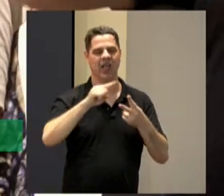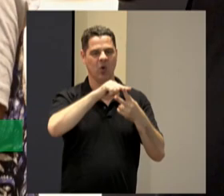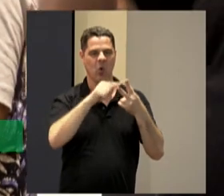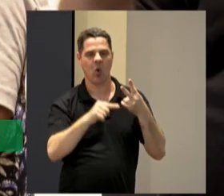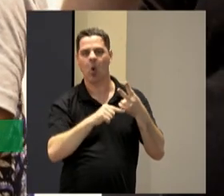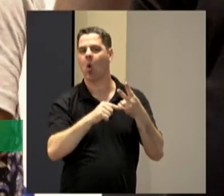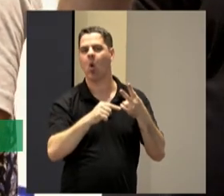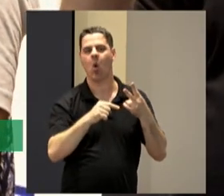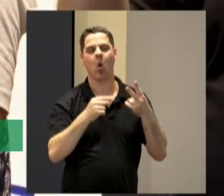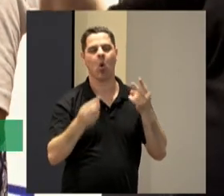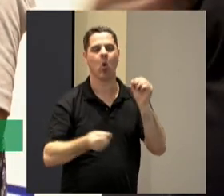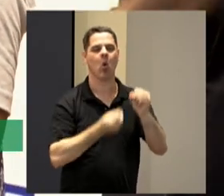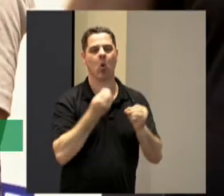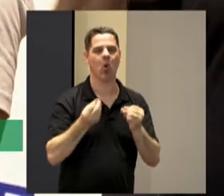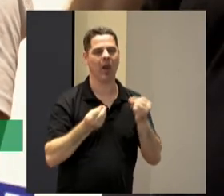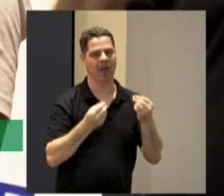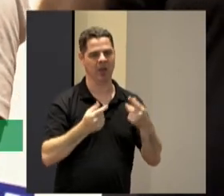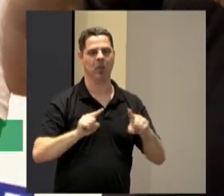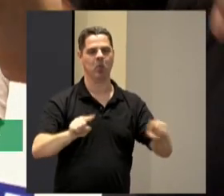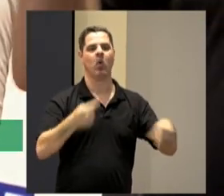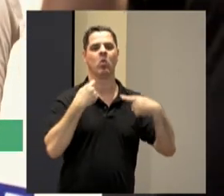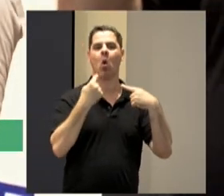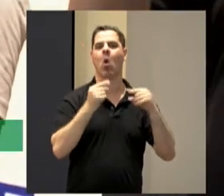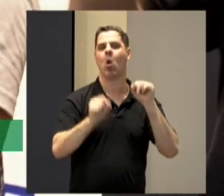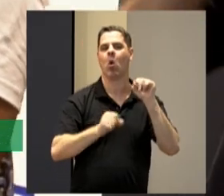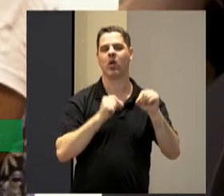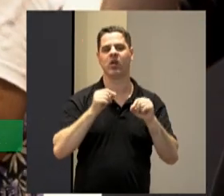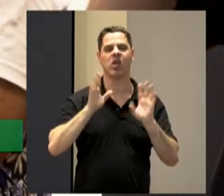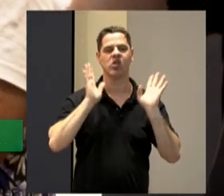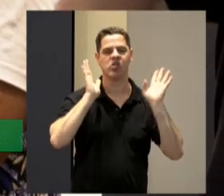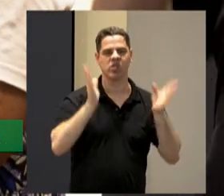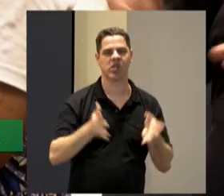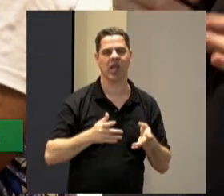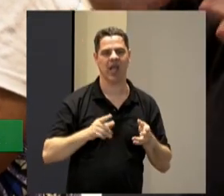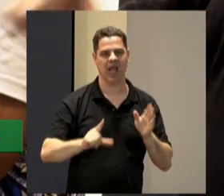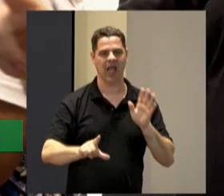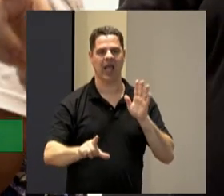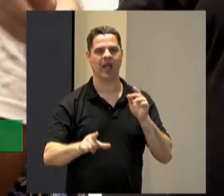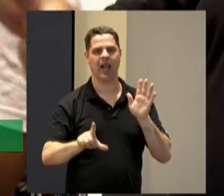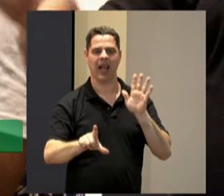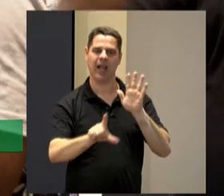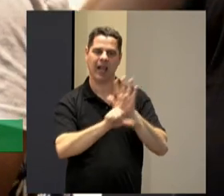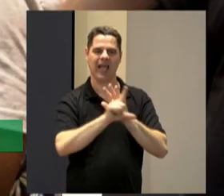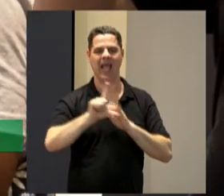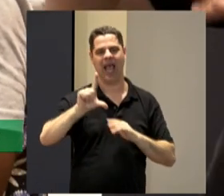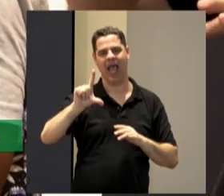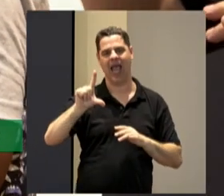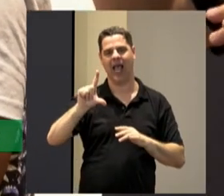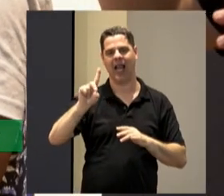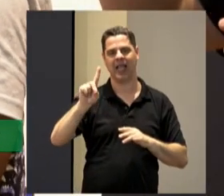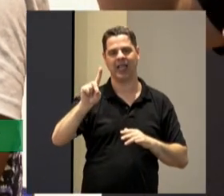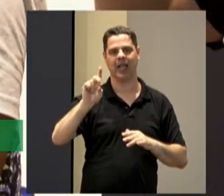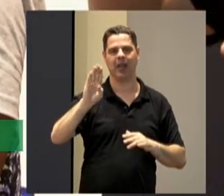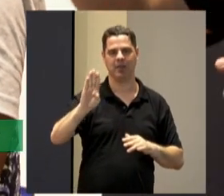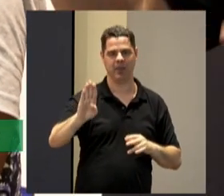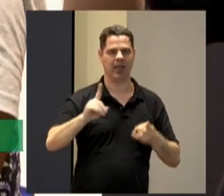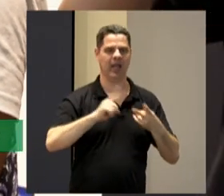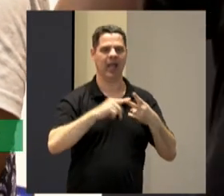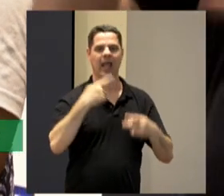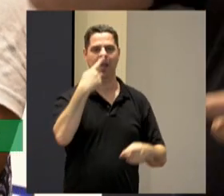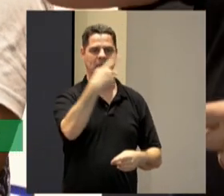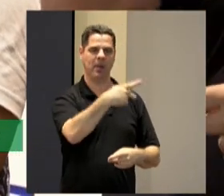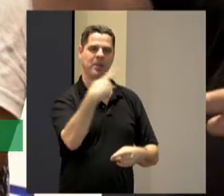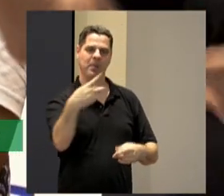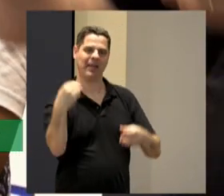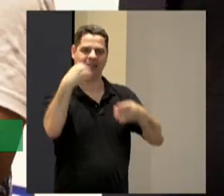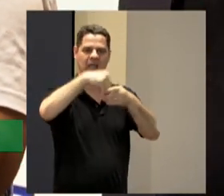normativa muito diferente, muito diferenciada. Já tínhamos a LDB, já era obrigado PPP nas escolas. E